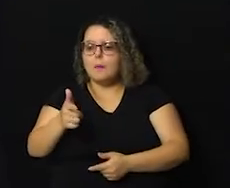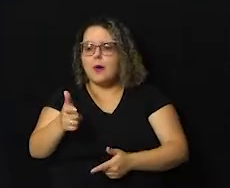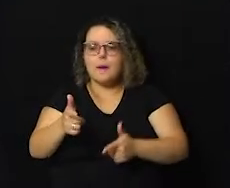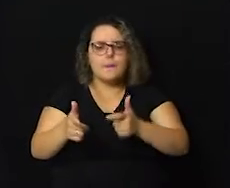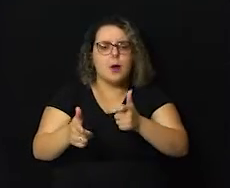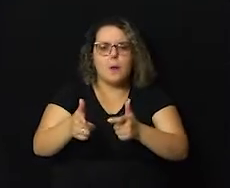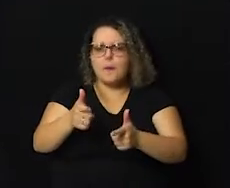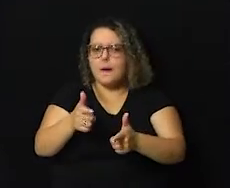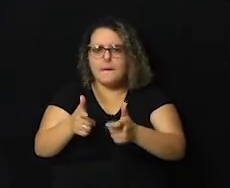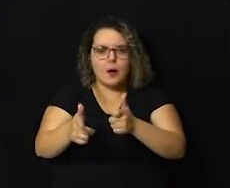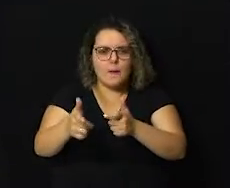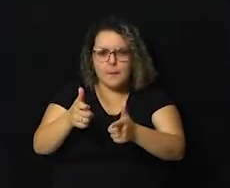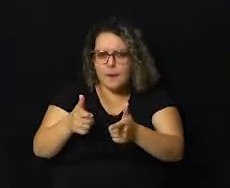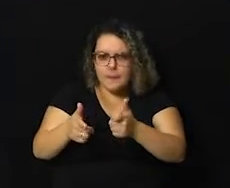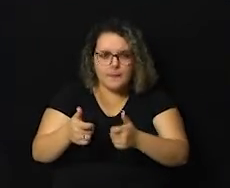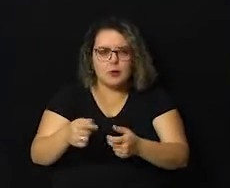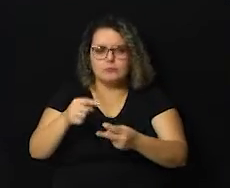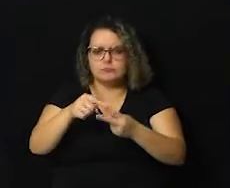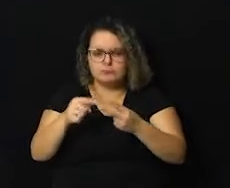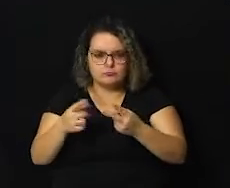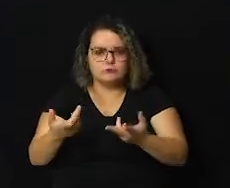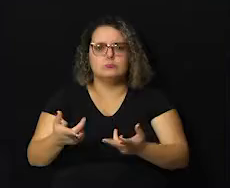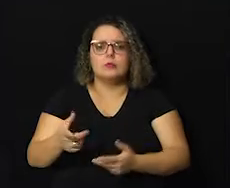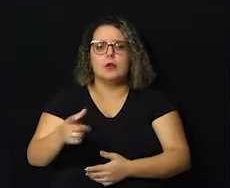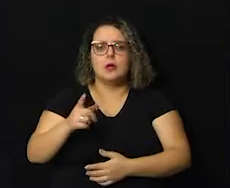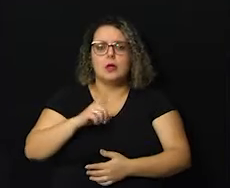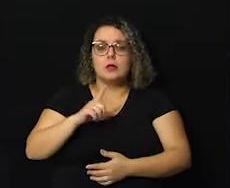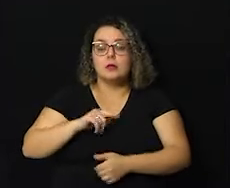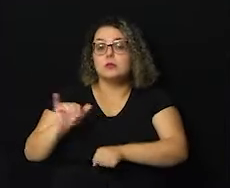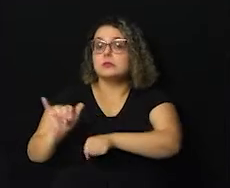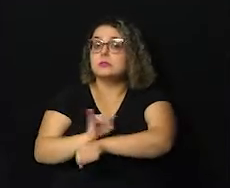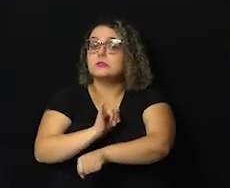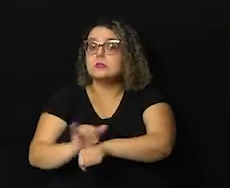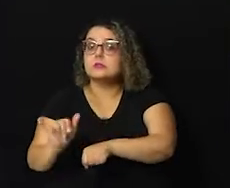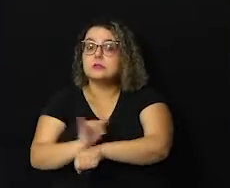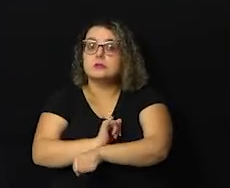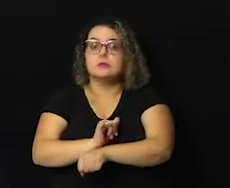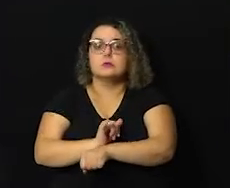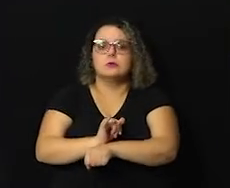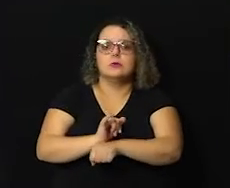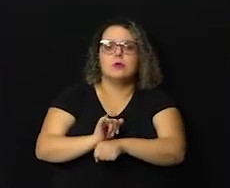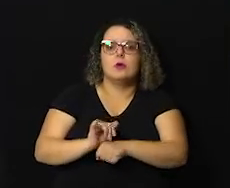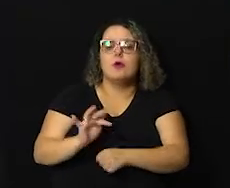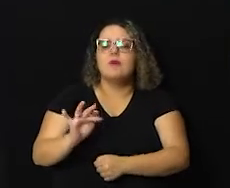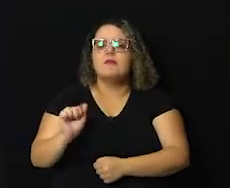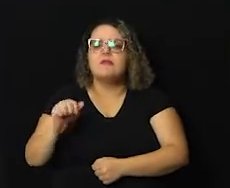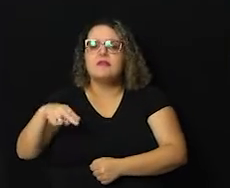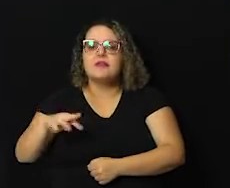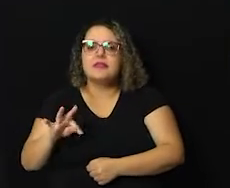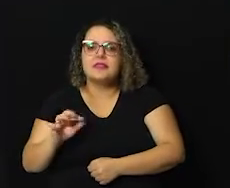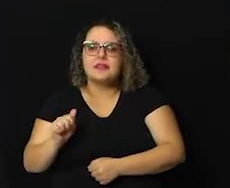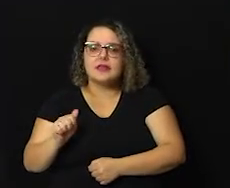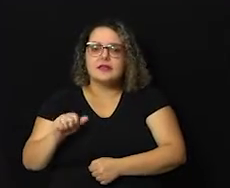tiro como counter-strike ou overwatch temos jogos de estratégia e fantasia como League of Legends super